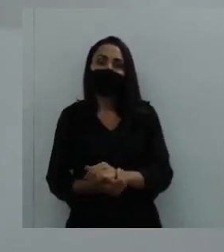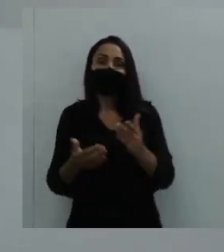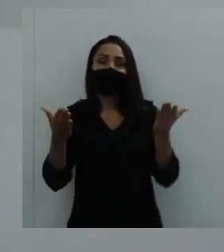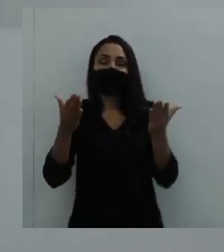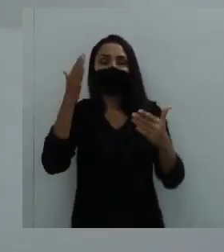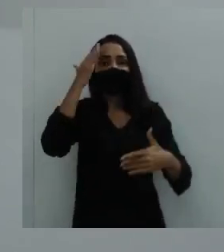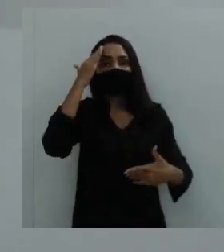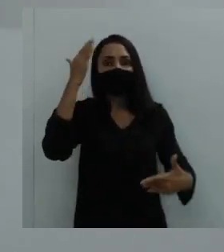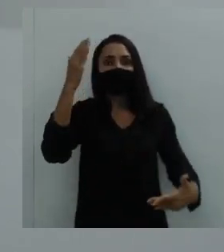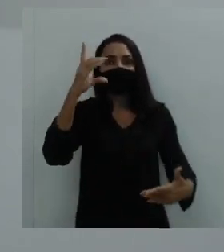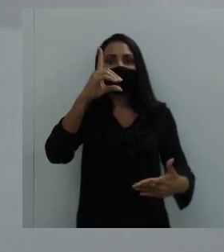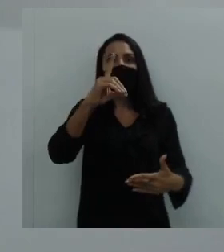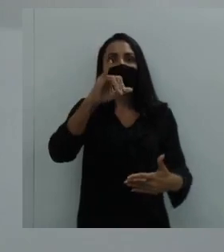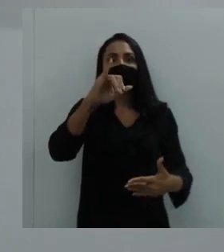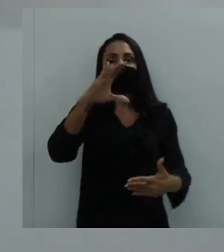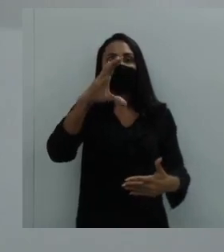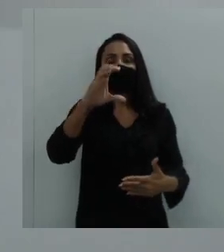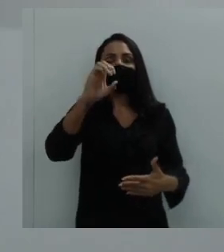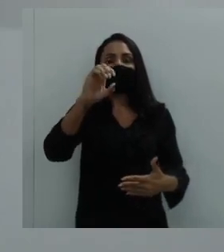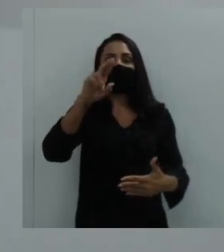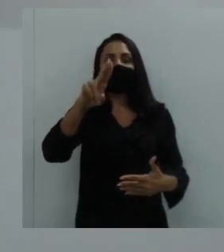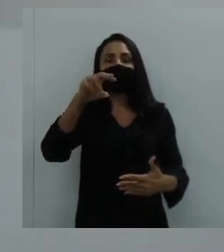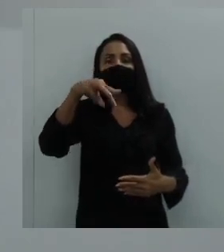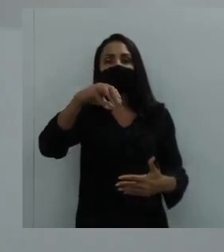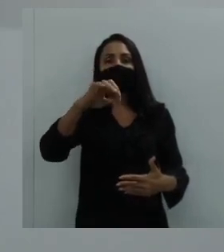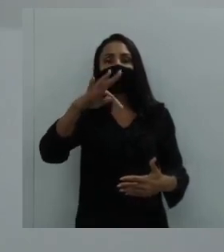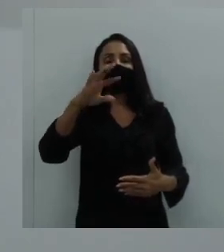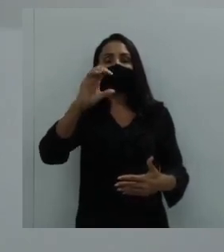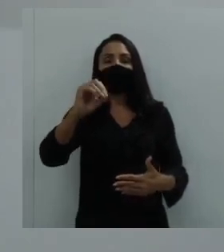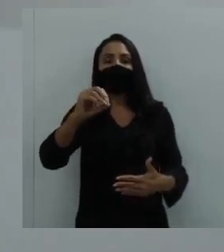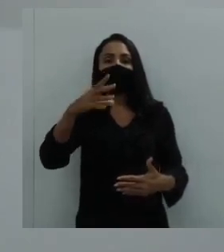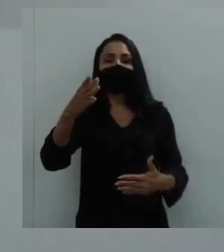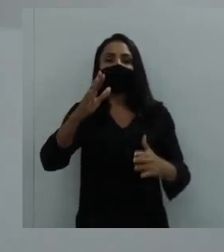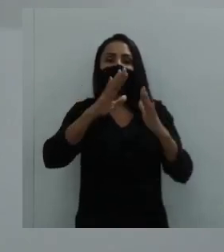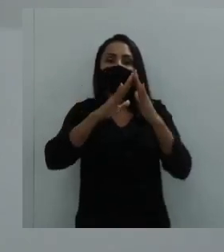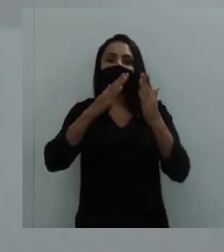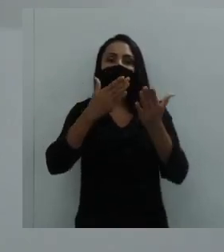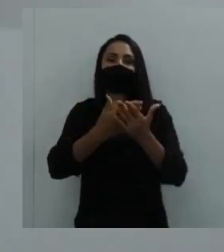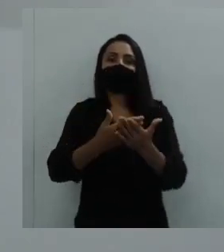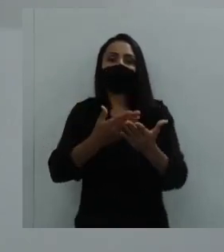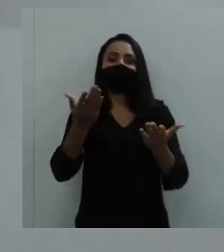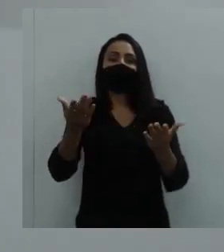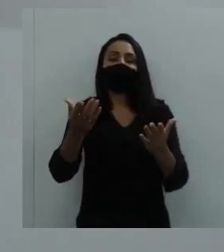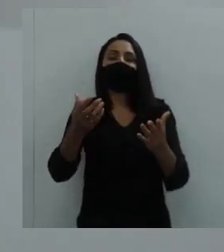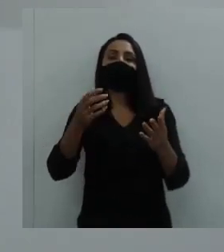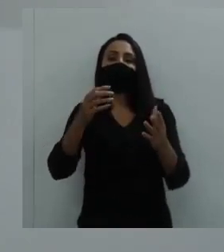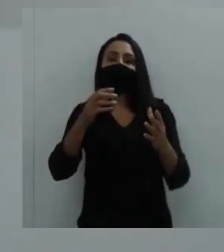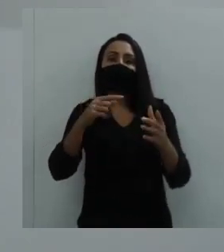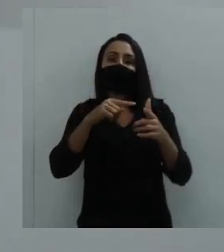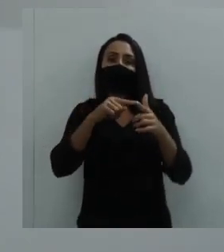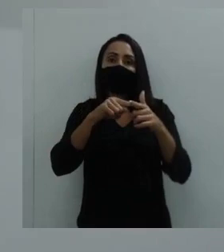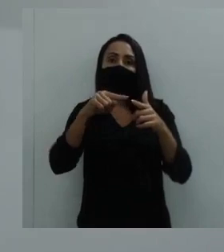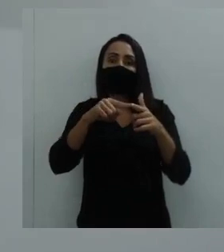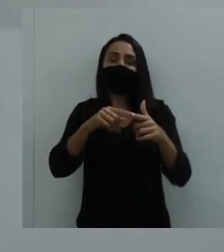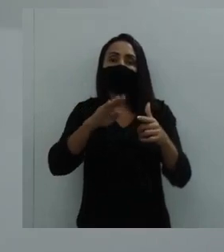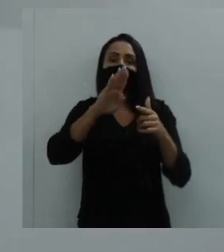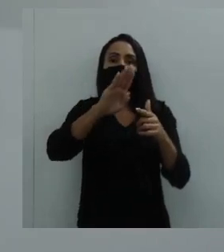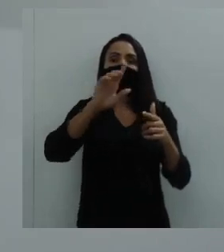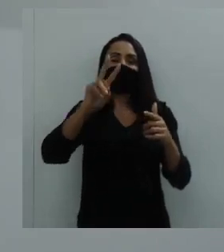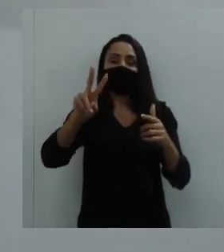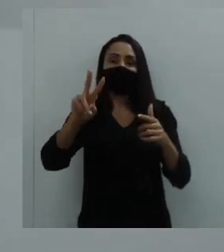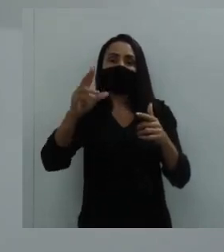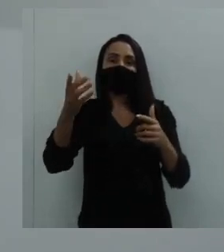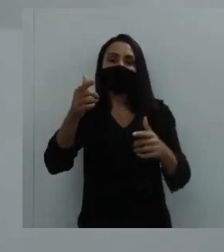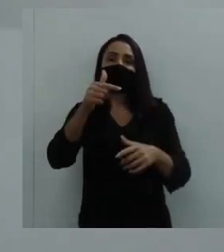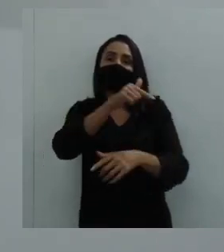agradecer o professor Diceu Melo, da escola Brigadeiro Eduardo Gomes, do bairro de Boa Viagem. Ele tem as turmas do 7º e